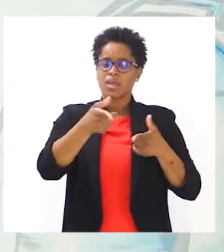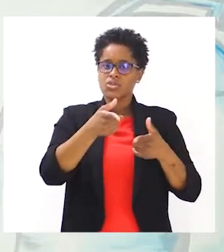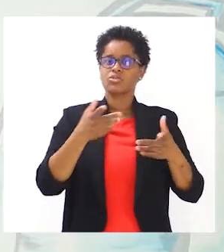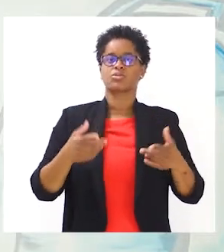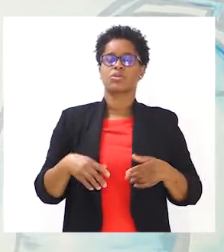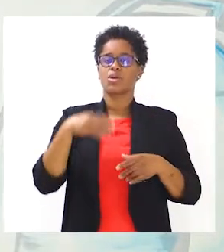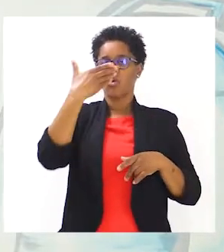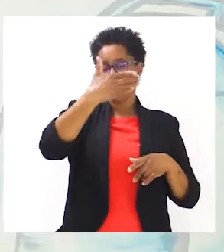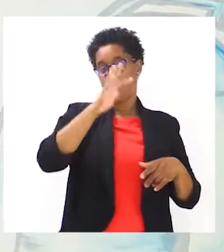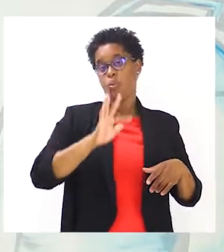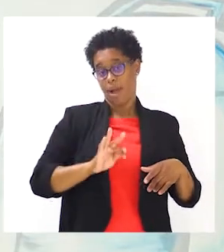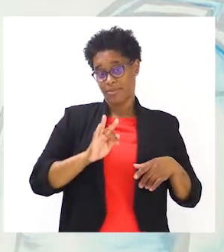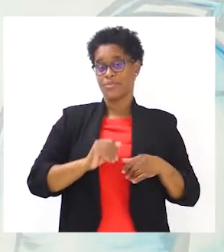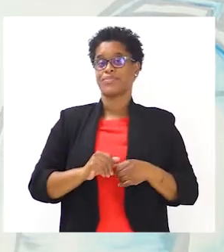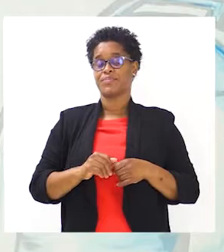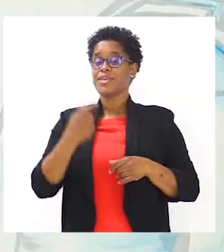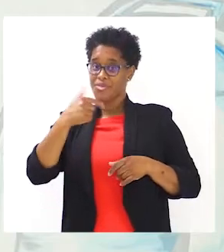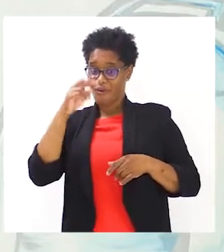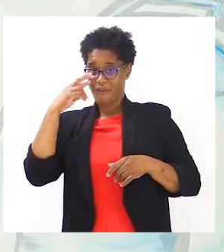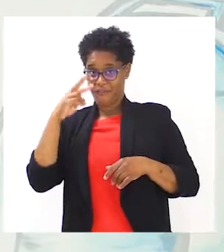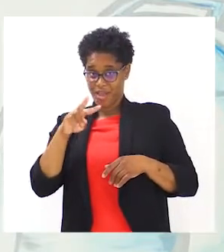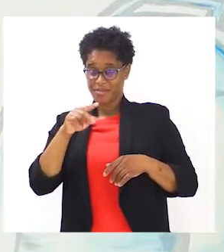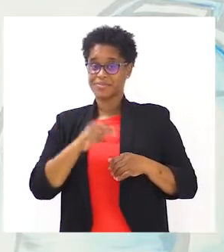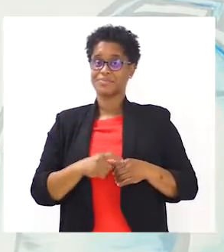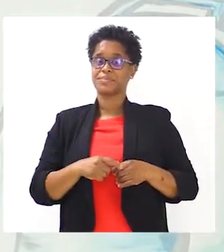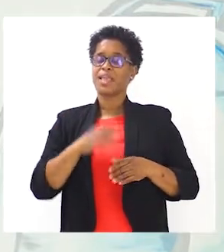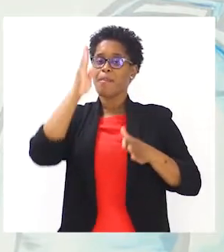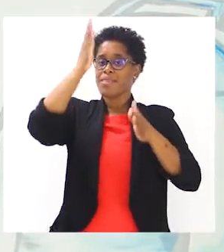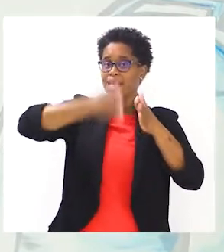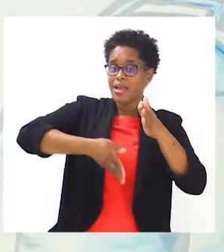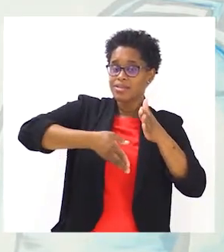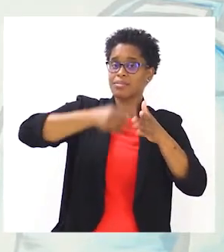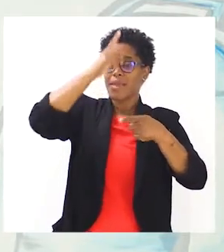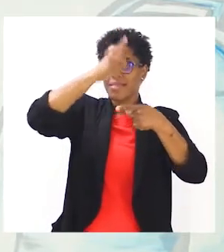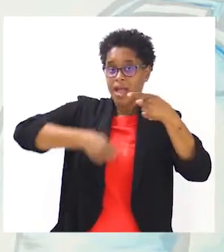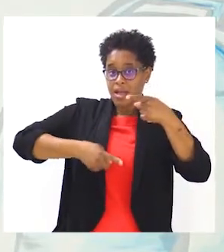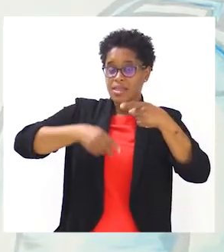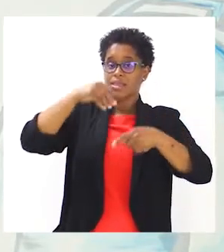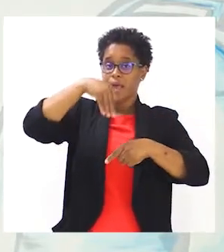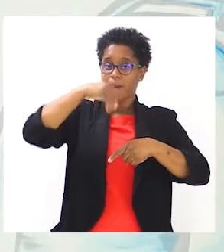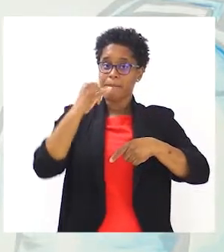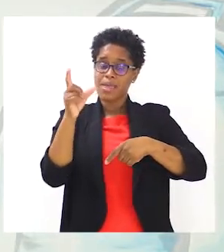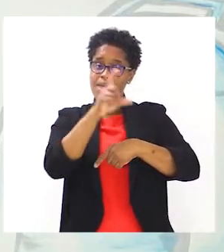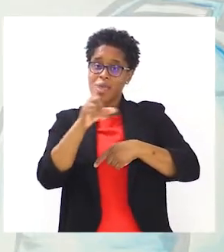mesmo, 1/4. Estão a ver? Então, é a metade da pizza